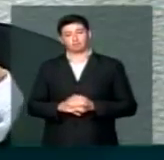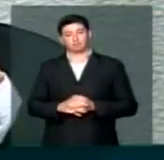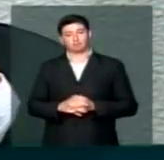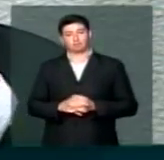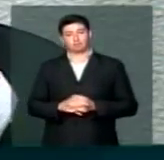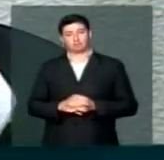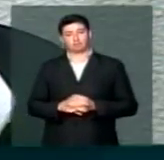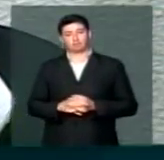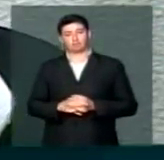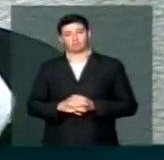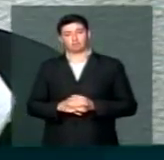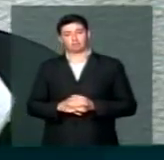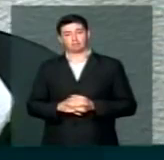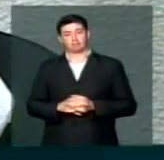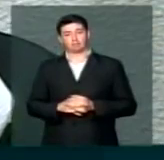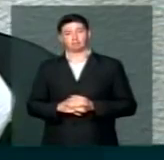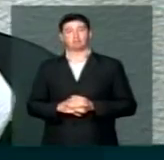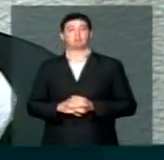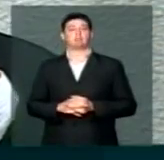O